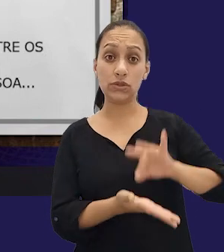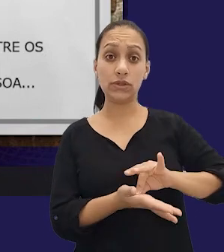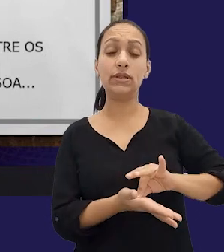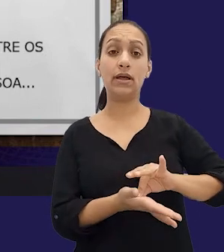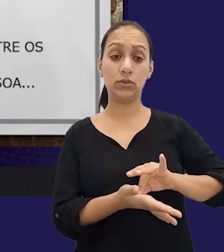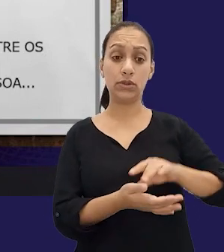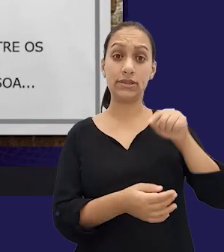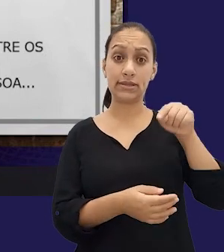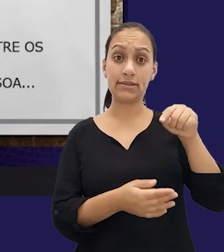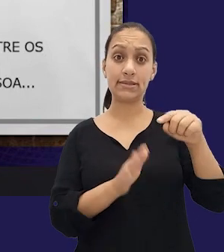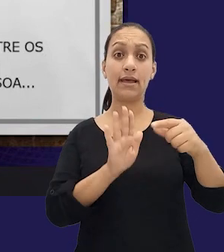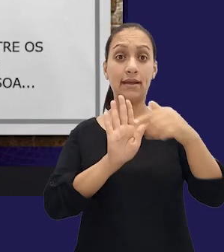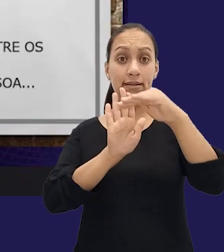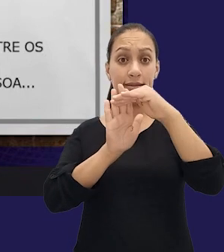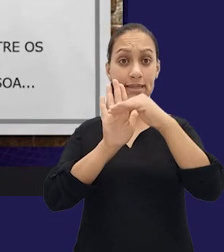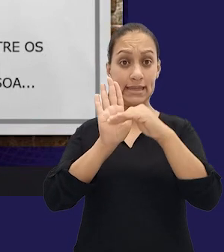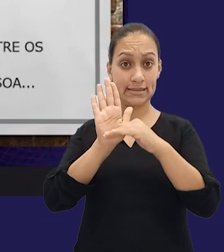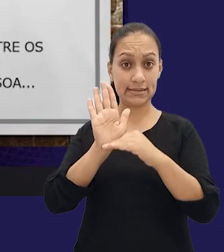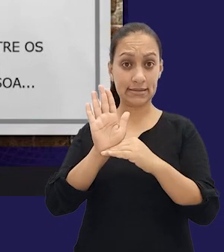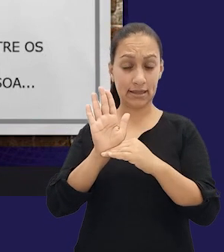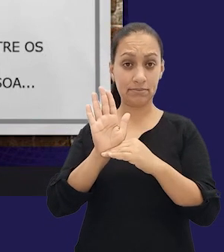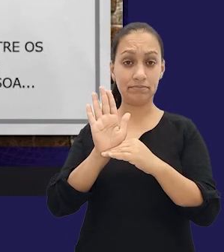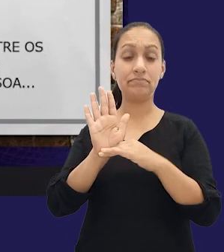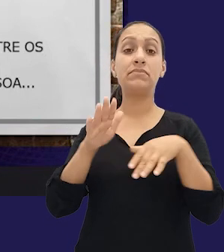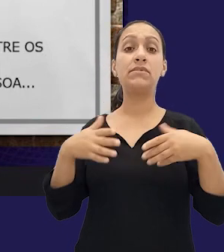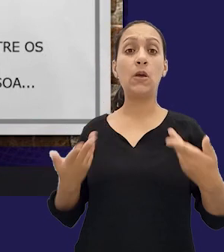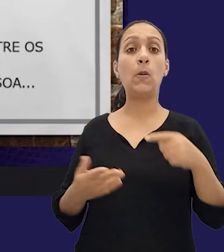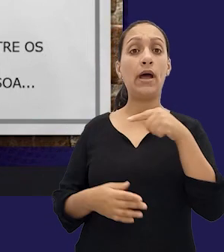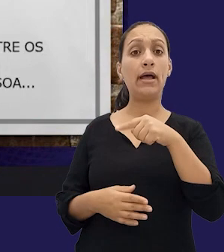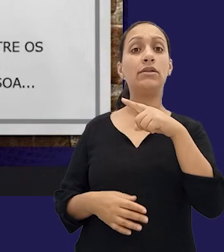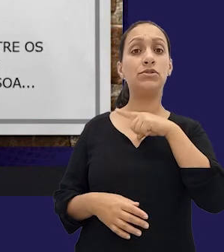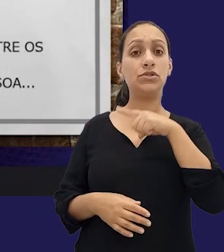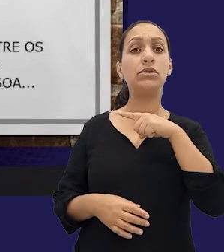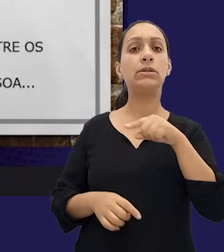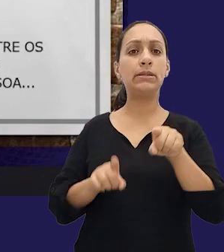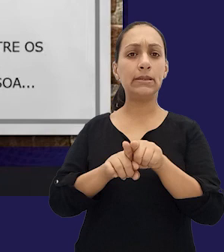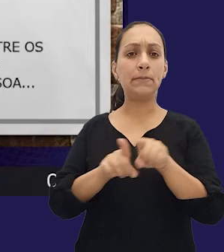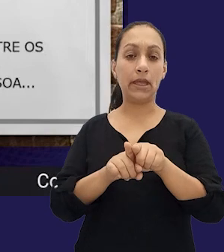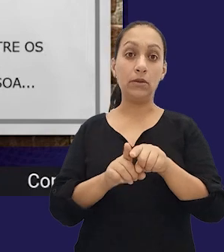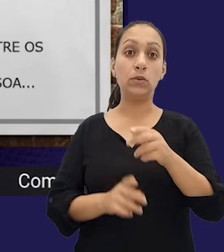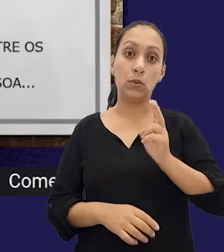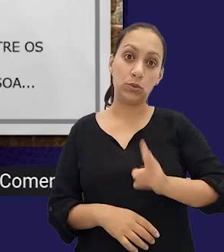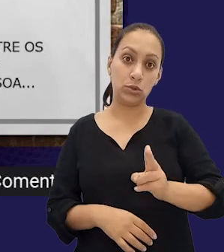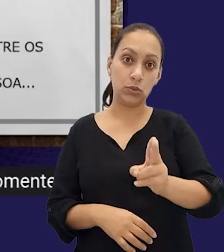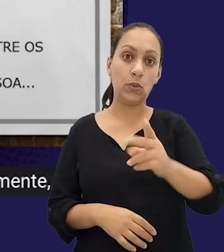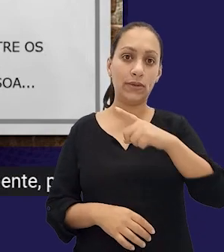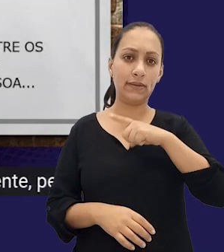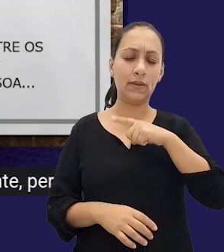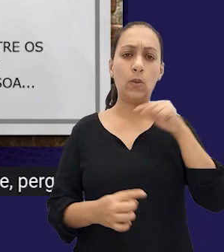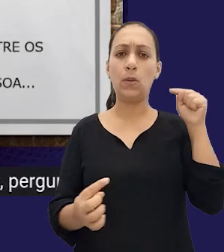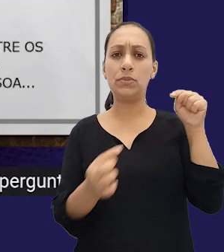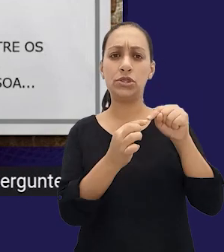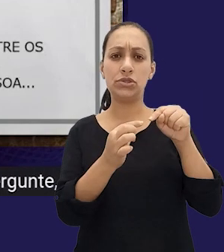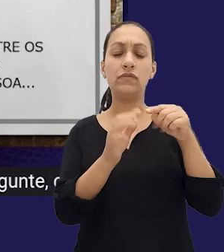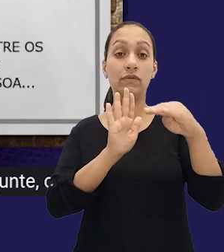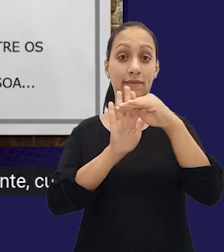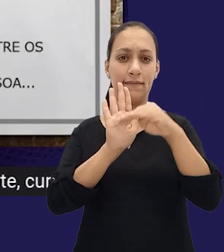originadores dessa lista, né? E essa lista, então, tinha e continua tendo como objetivo